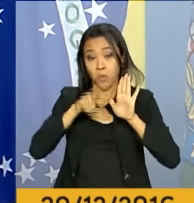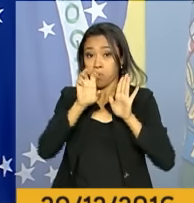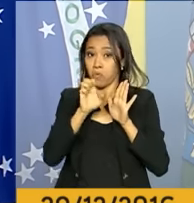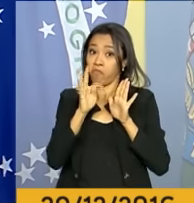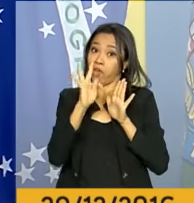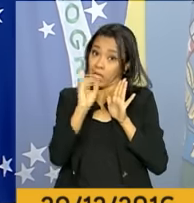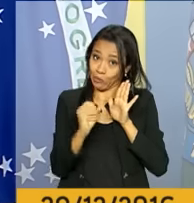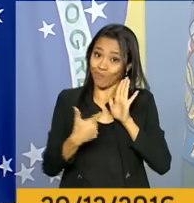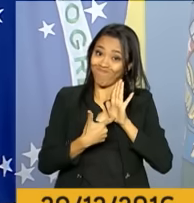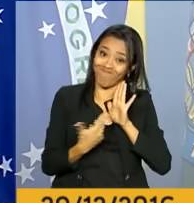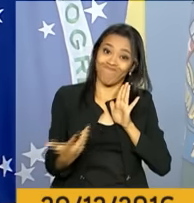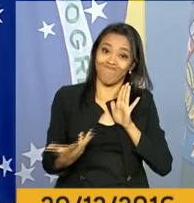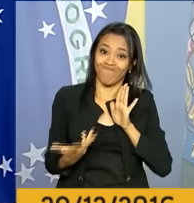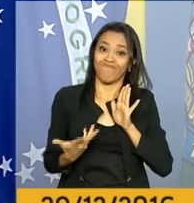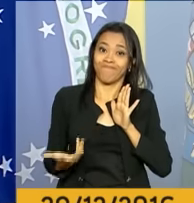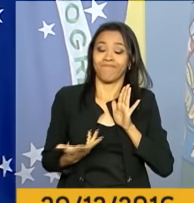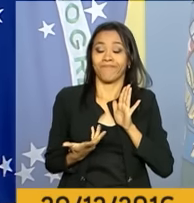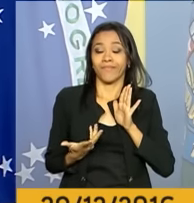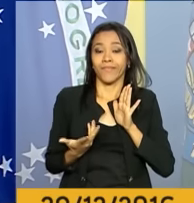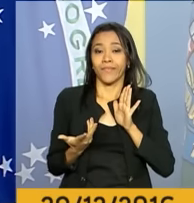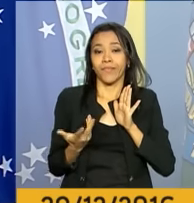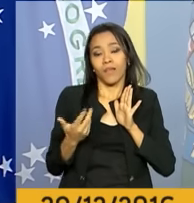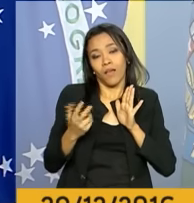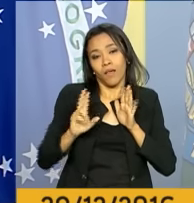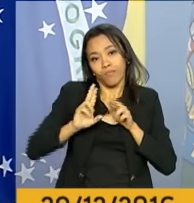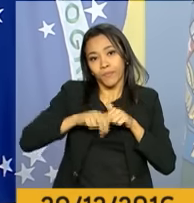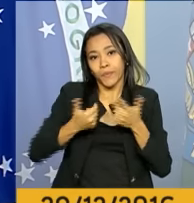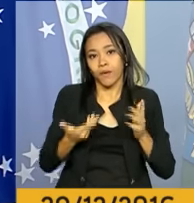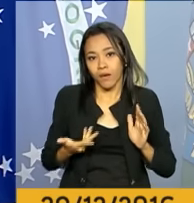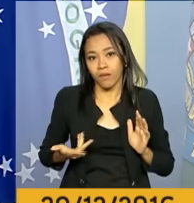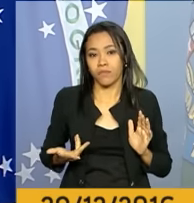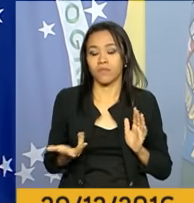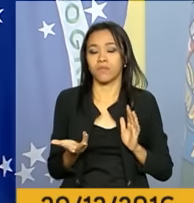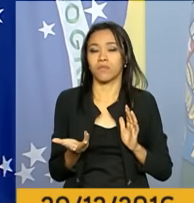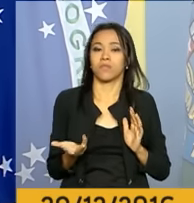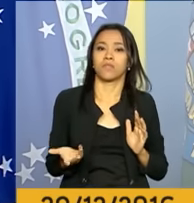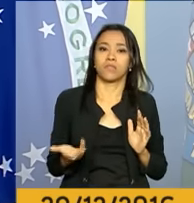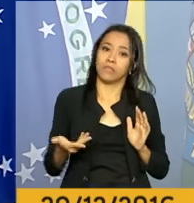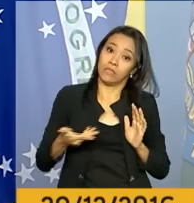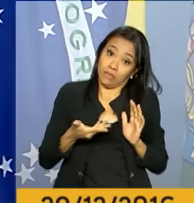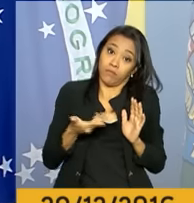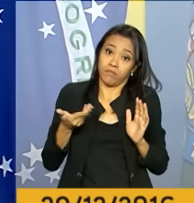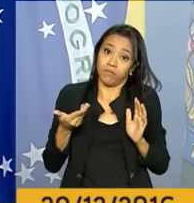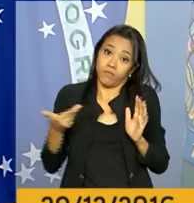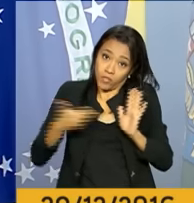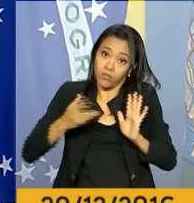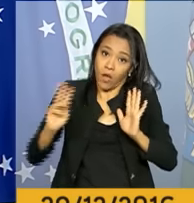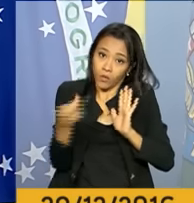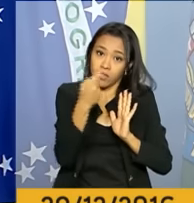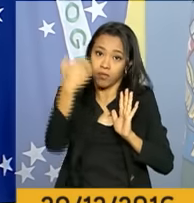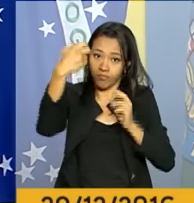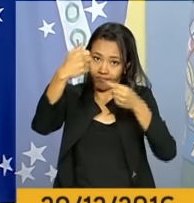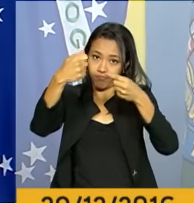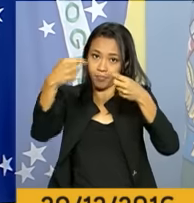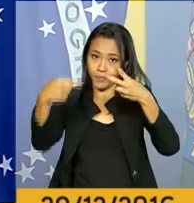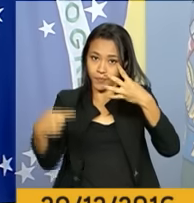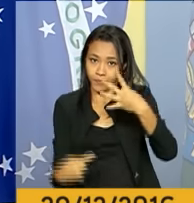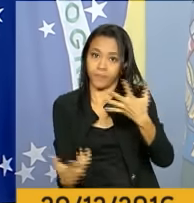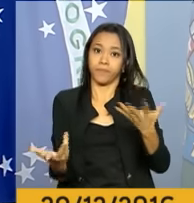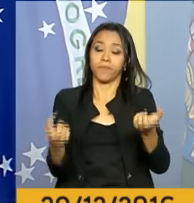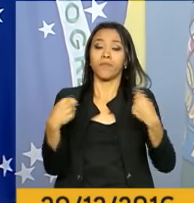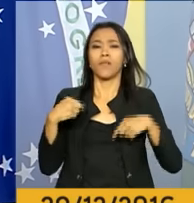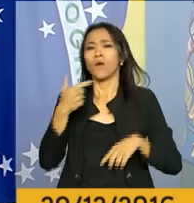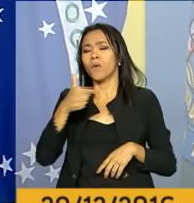justificou precisamente em função destes eh fatores né também quero me referir um